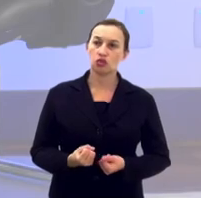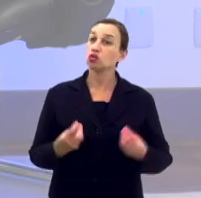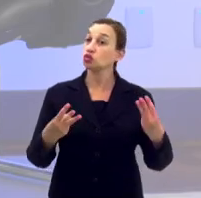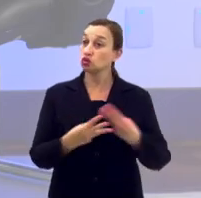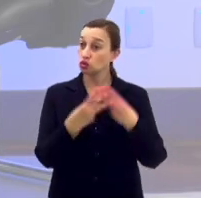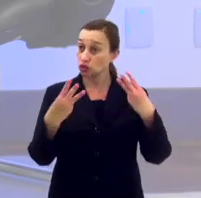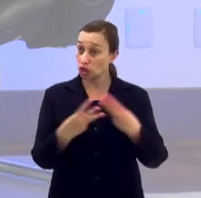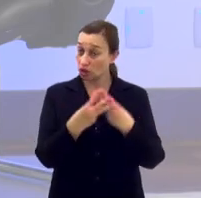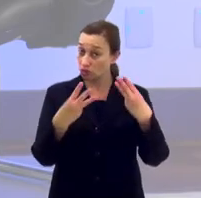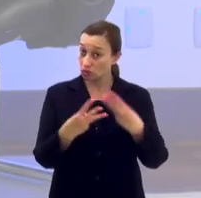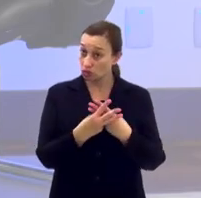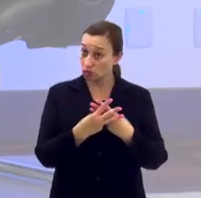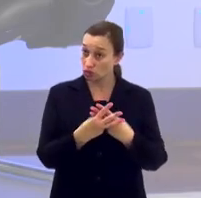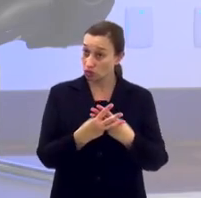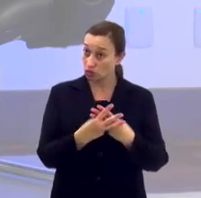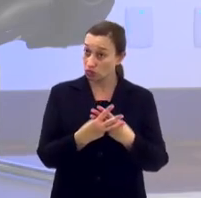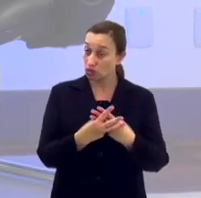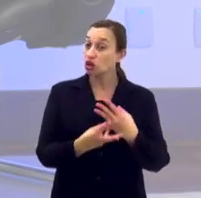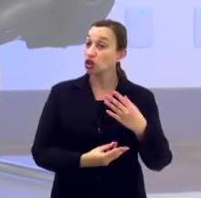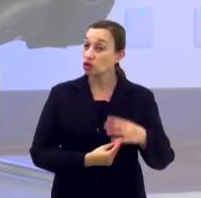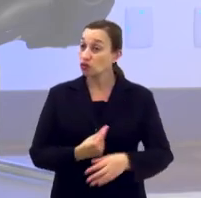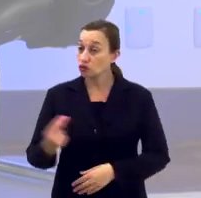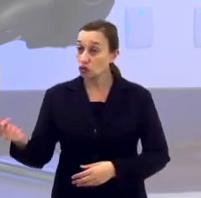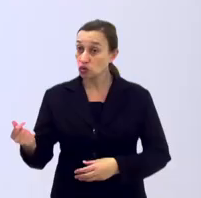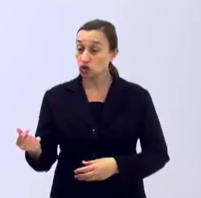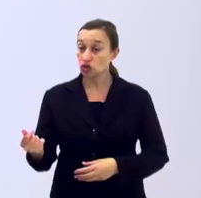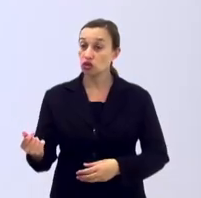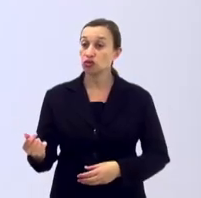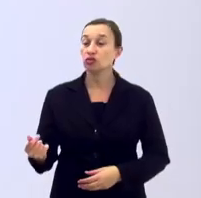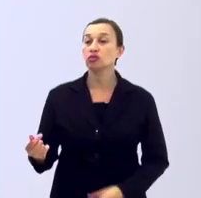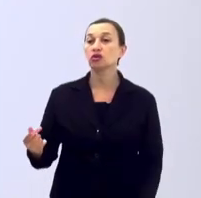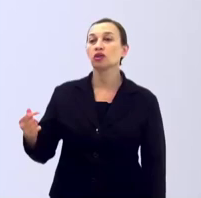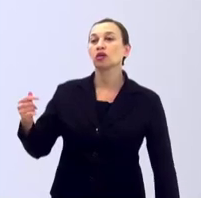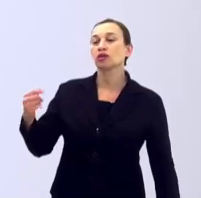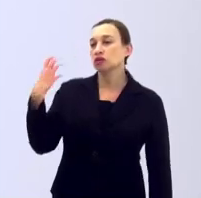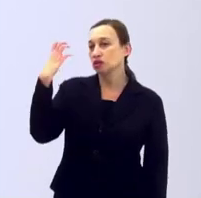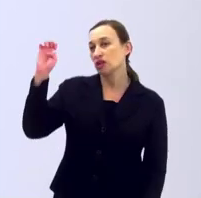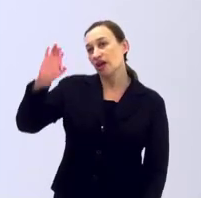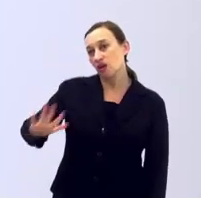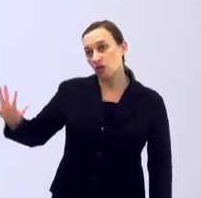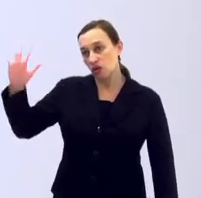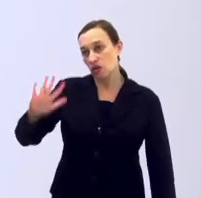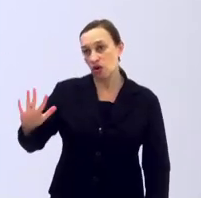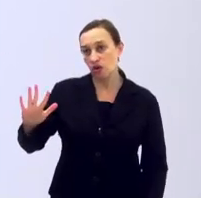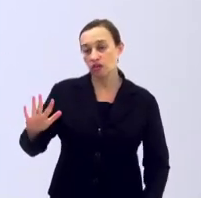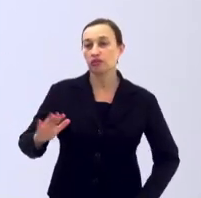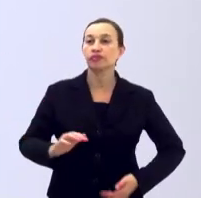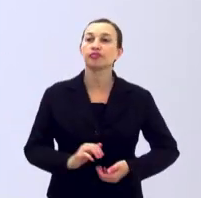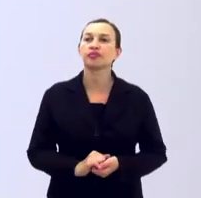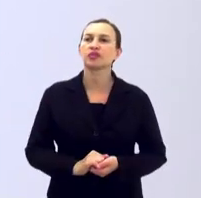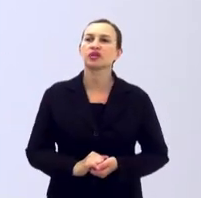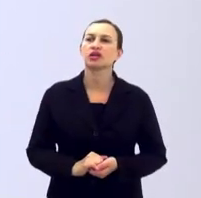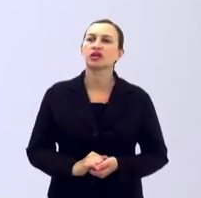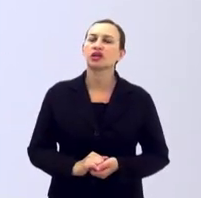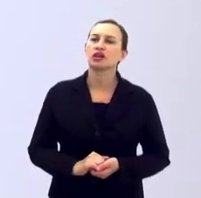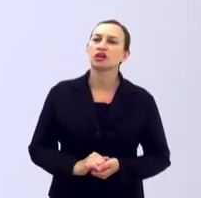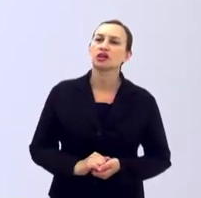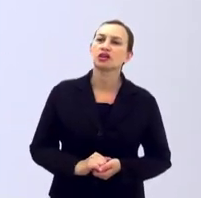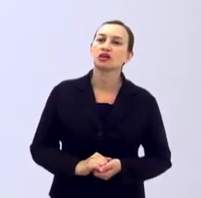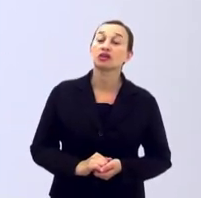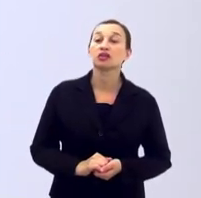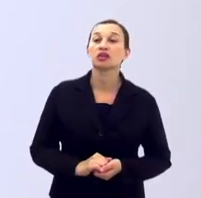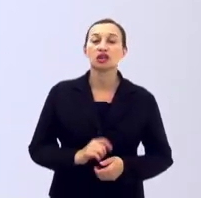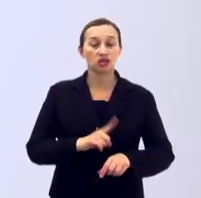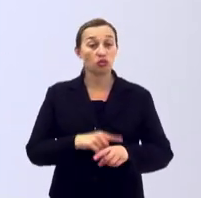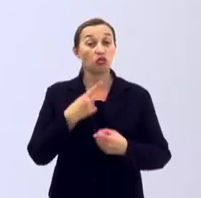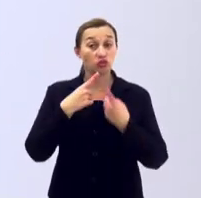judeus imigrantes, refugiados da Europa. Essa ordem foi descumprida por um casal de heróis da época, que